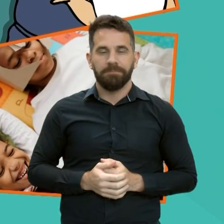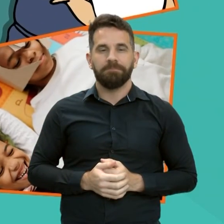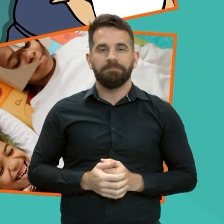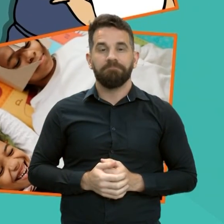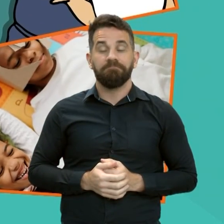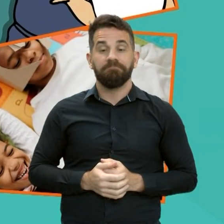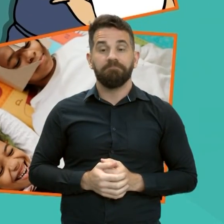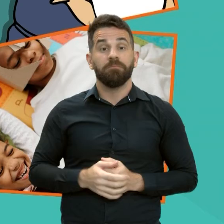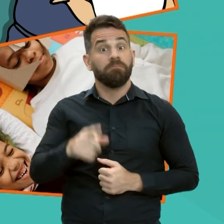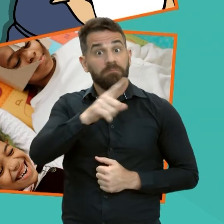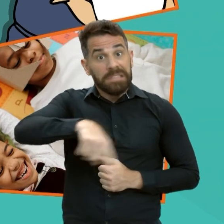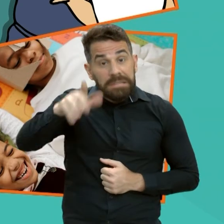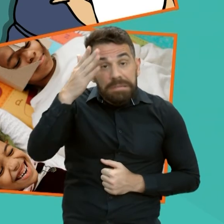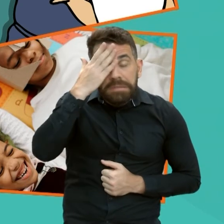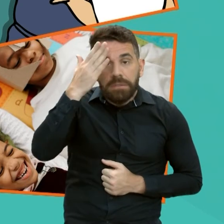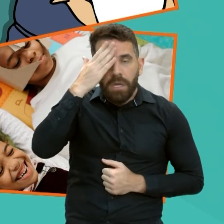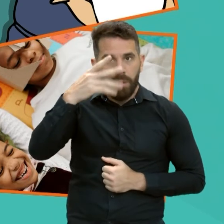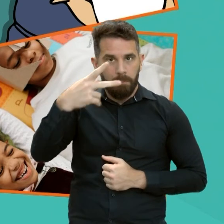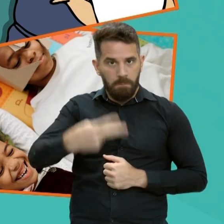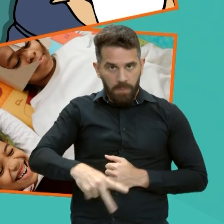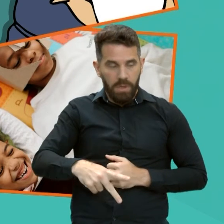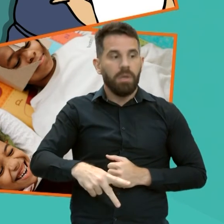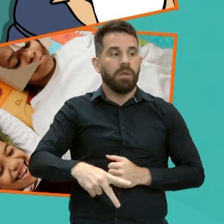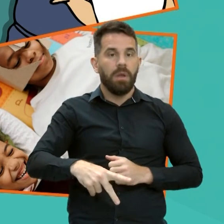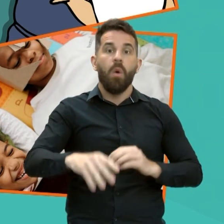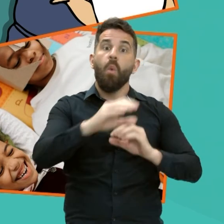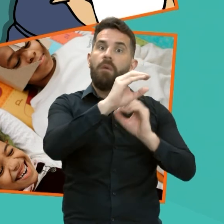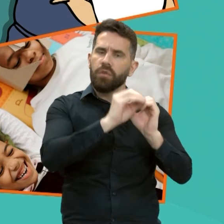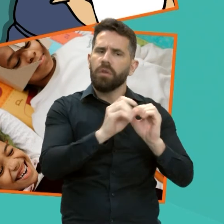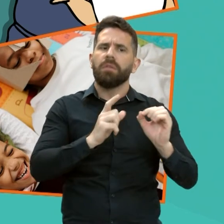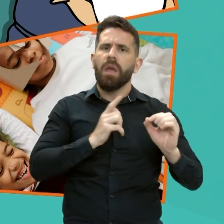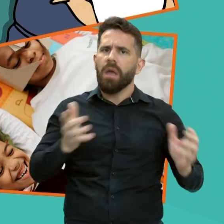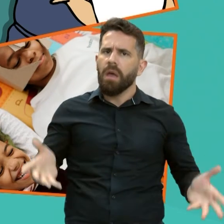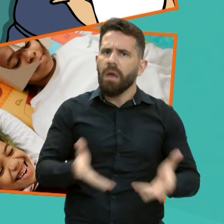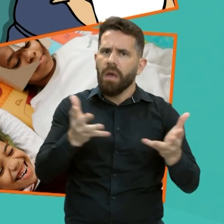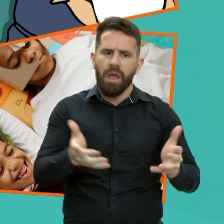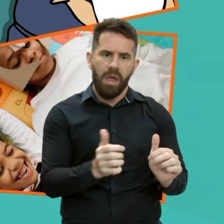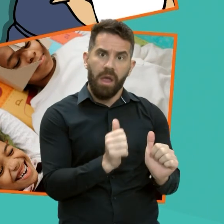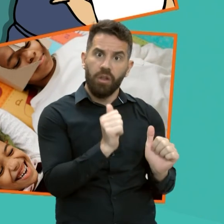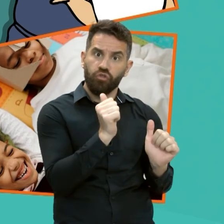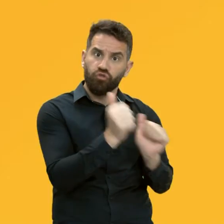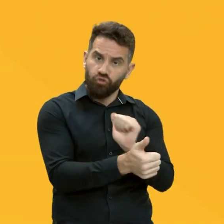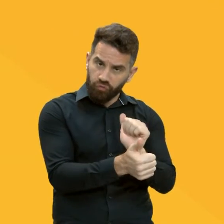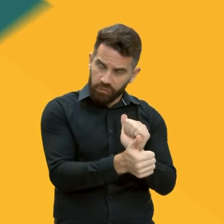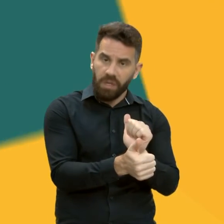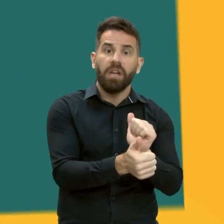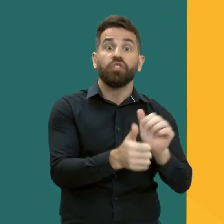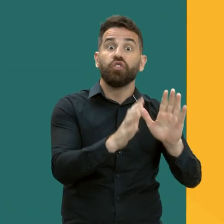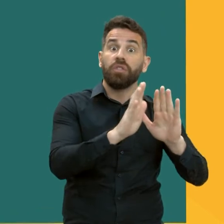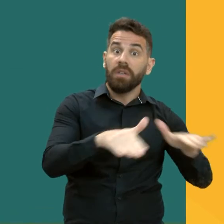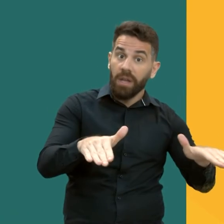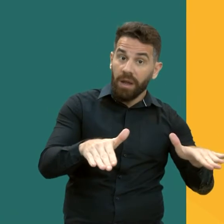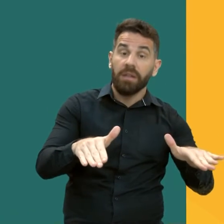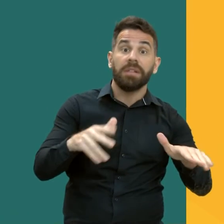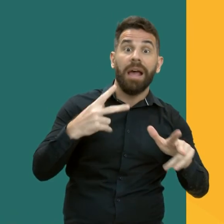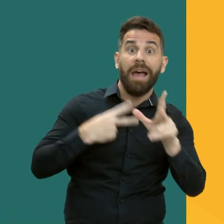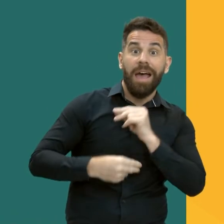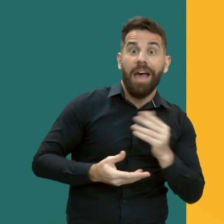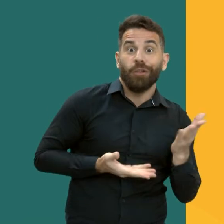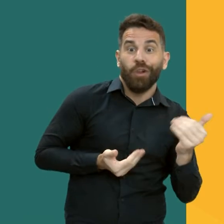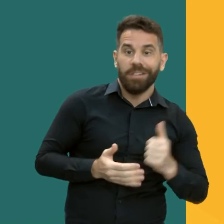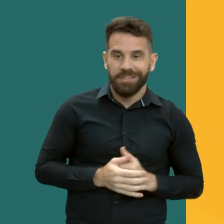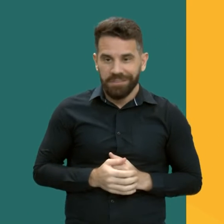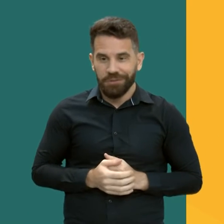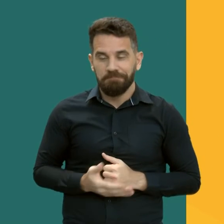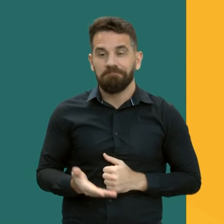Você sabia que a UFG promove atividades esportivas para crianças e adolescentes? A Escola de Cultura Corporal é